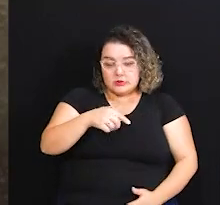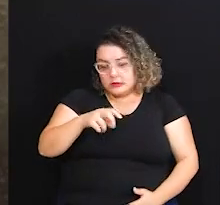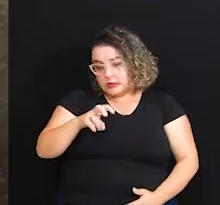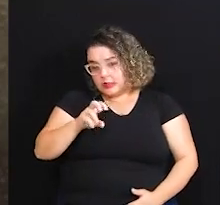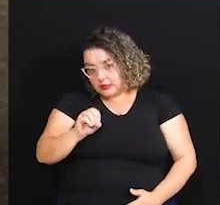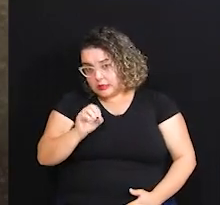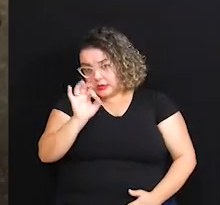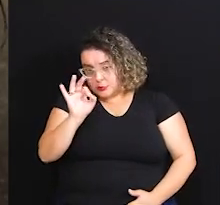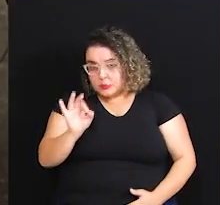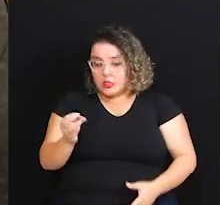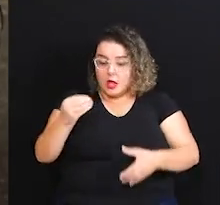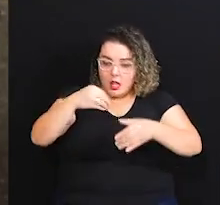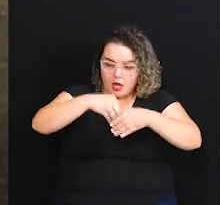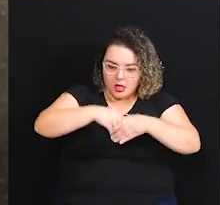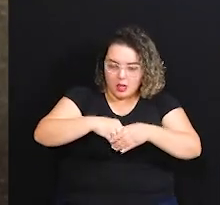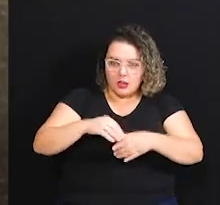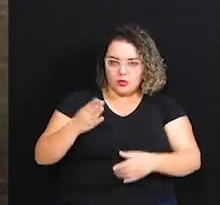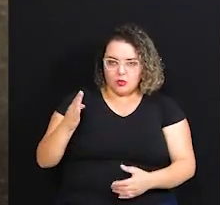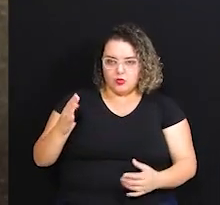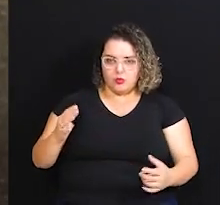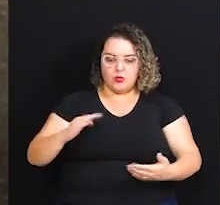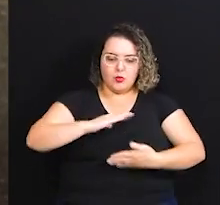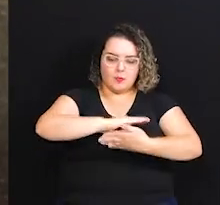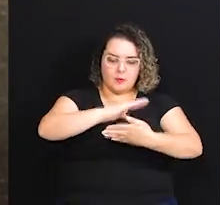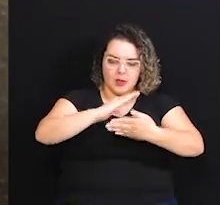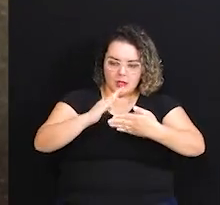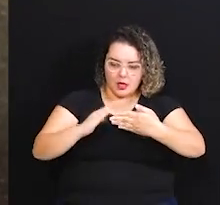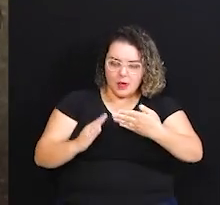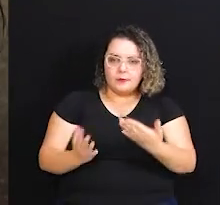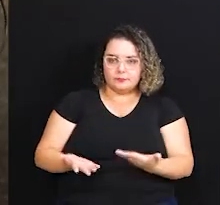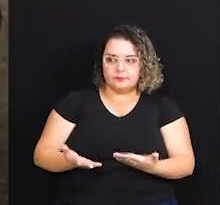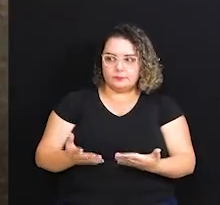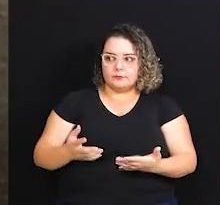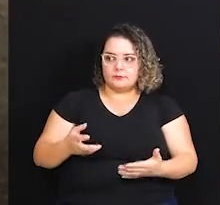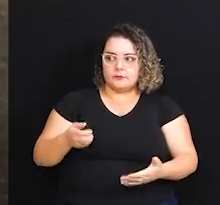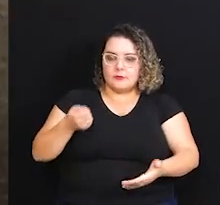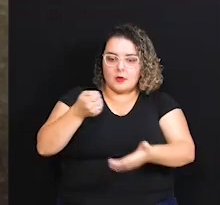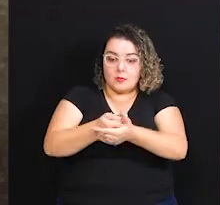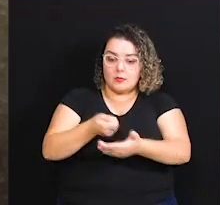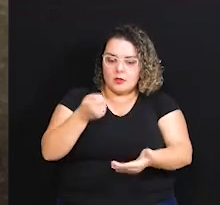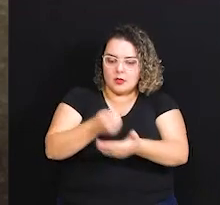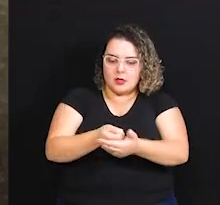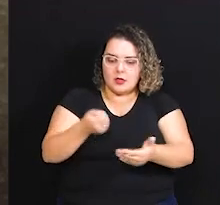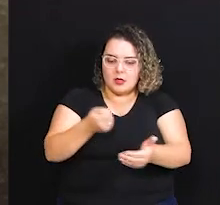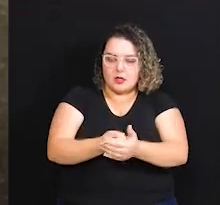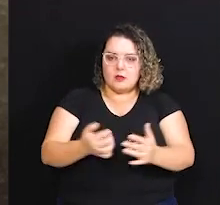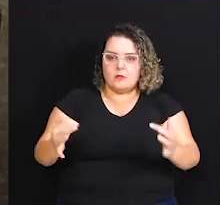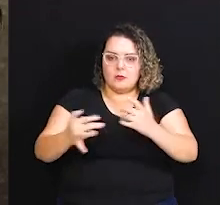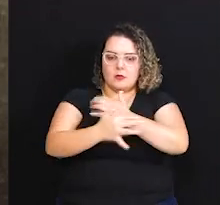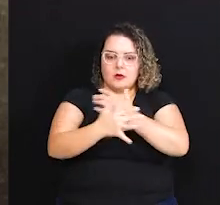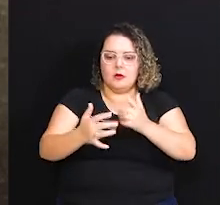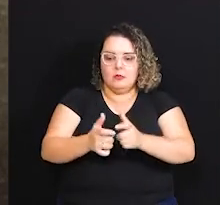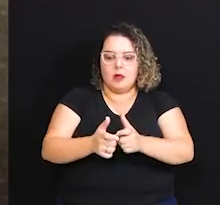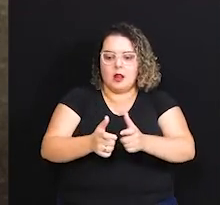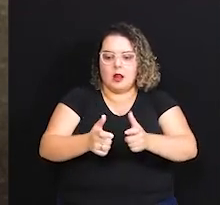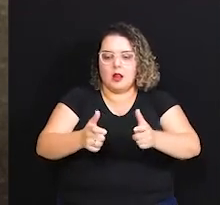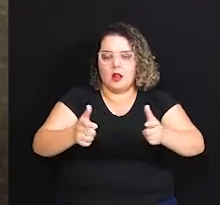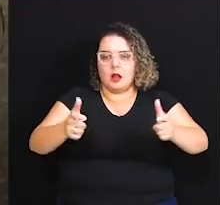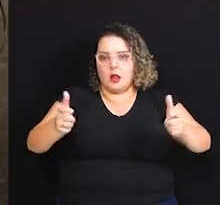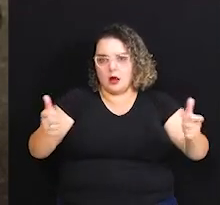brasileira esteja dentro do bioma Mata Atlântica. Então a pressão da urbanização, do crescimento das